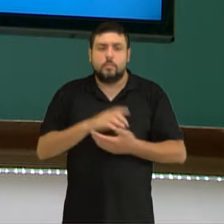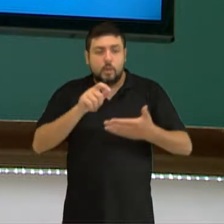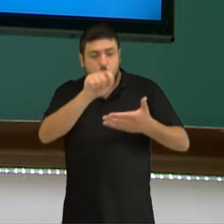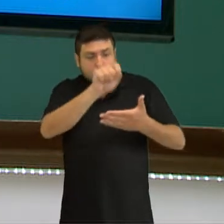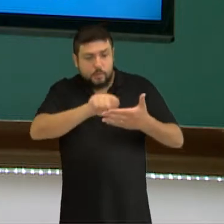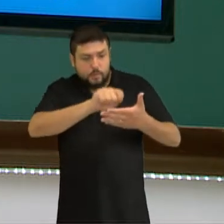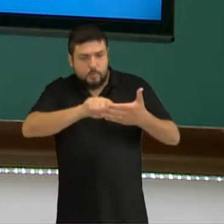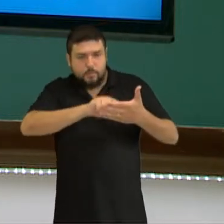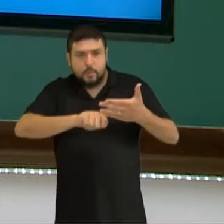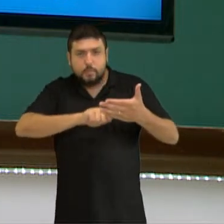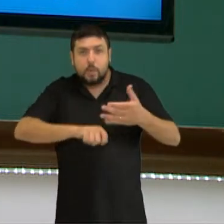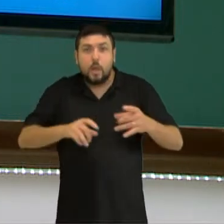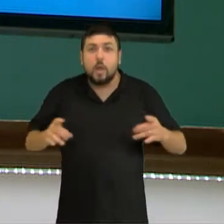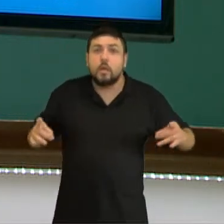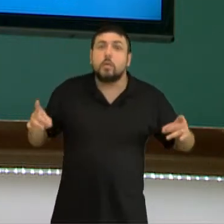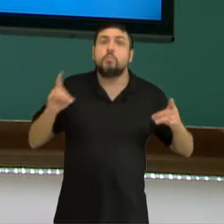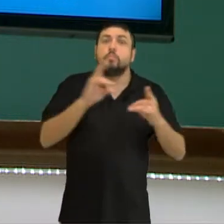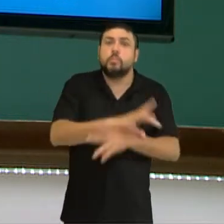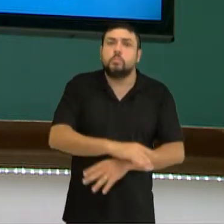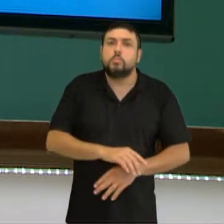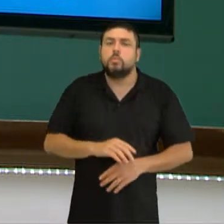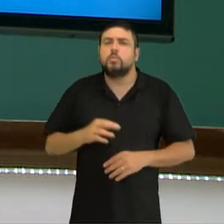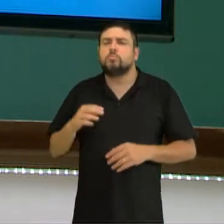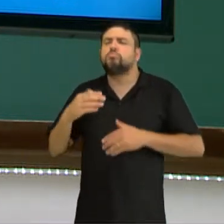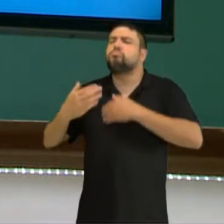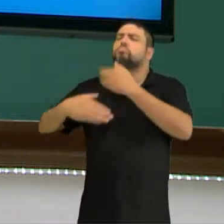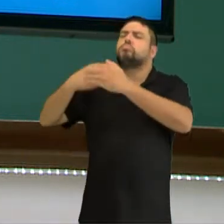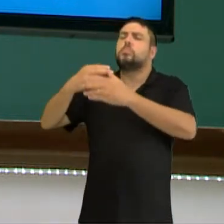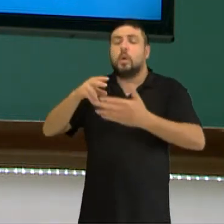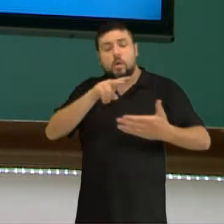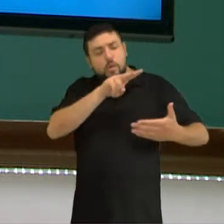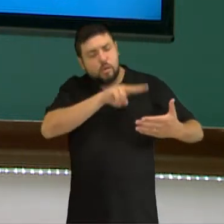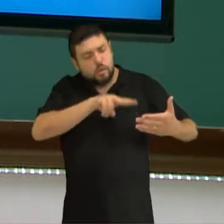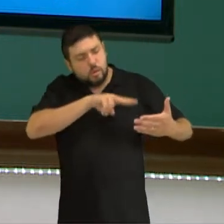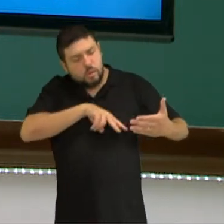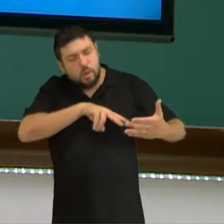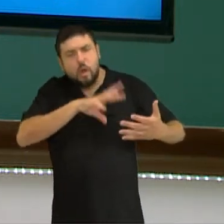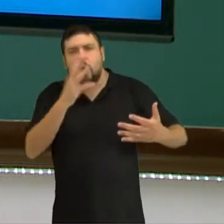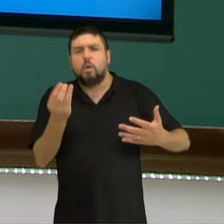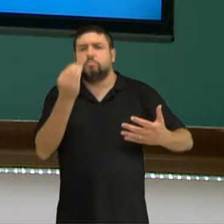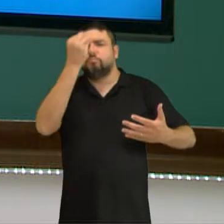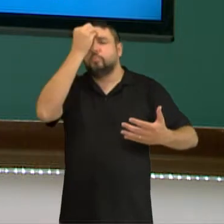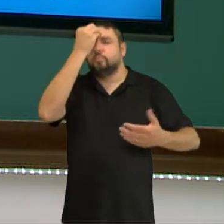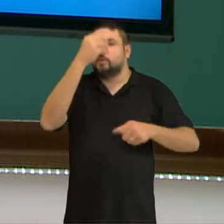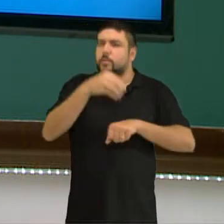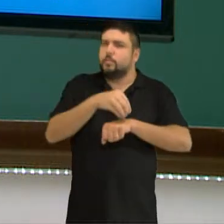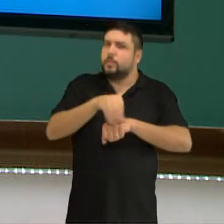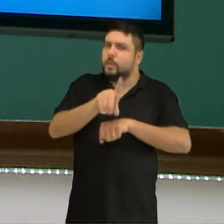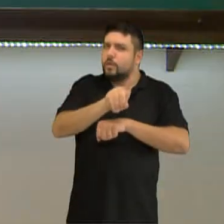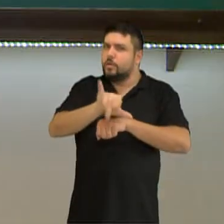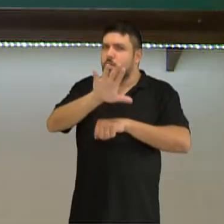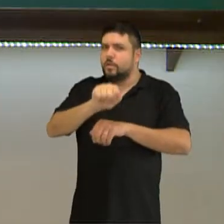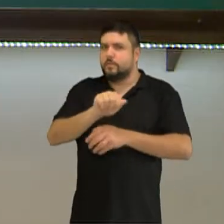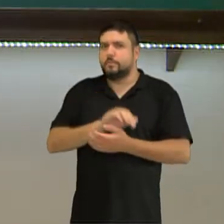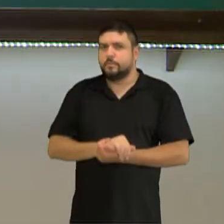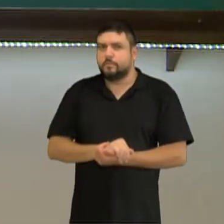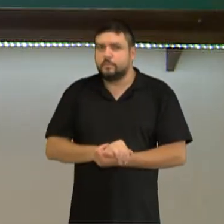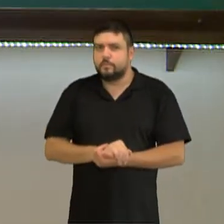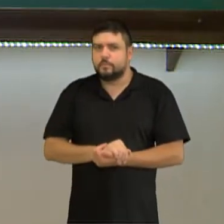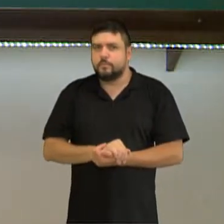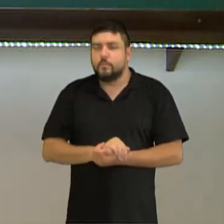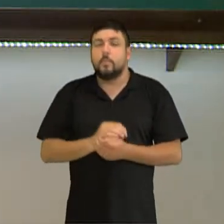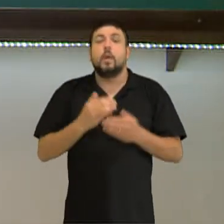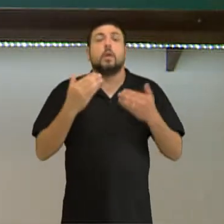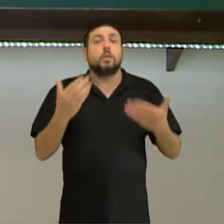for rever isso, vai ficar muito mais tranquilo para você. Dica boa que eu tô te dando, anote. Aliás, para